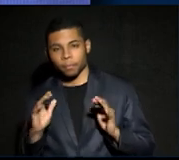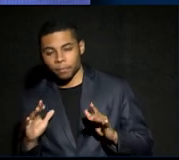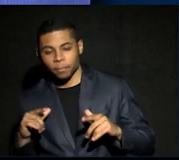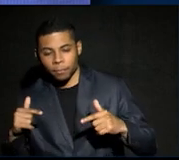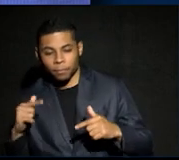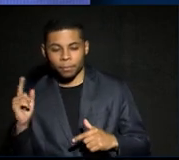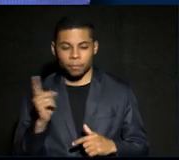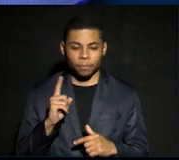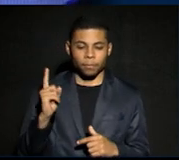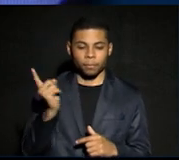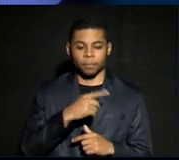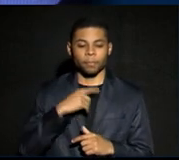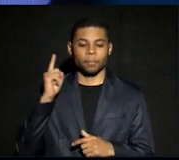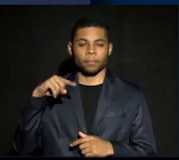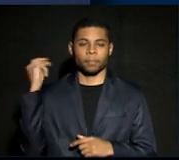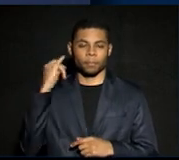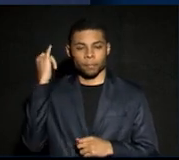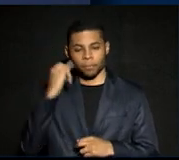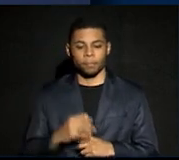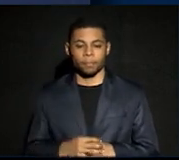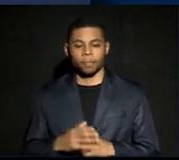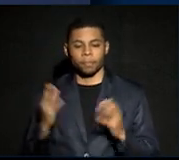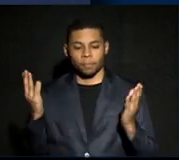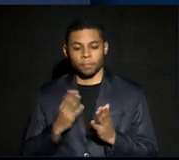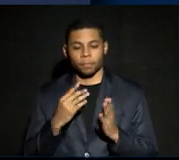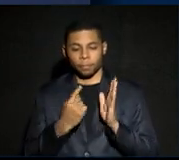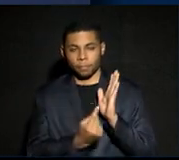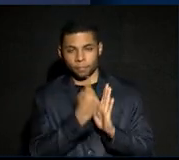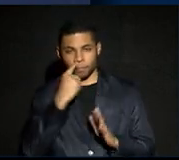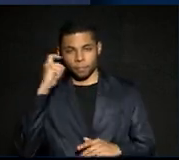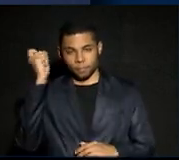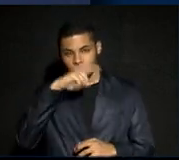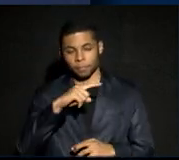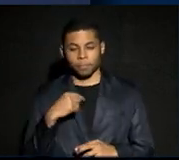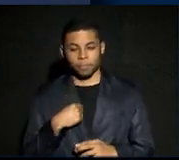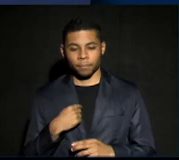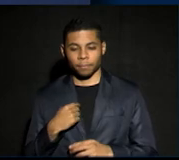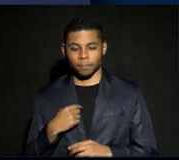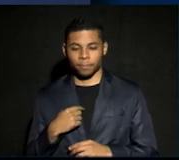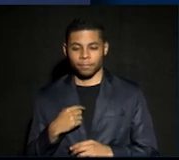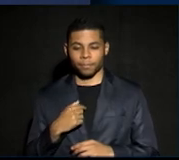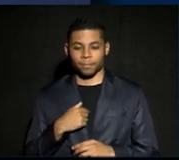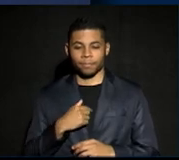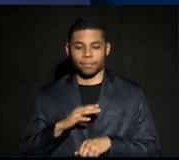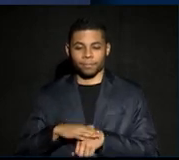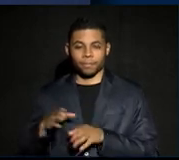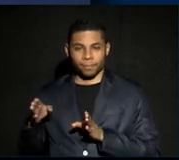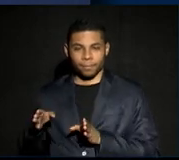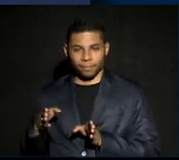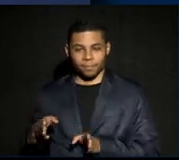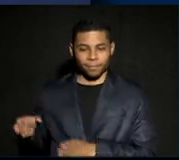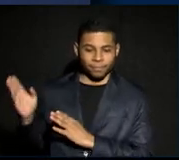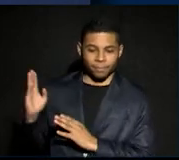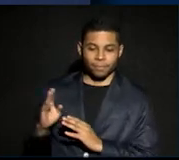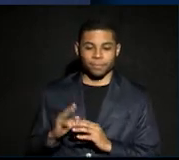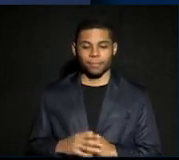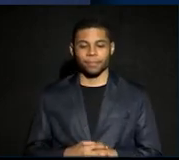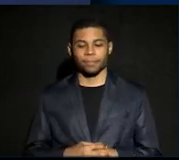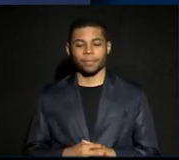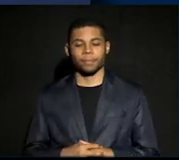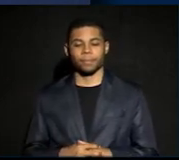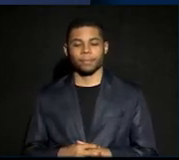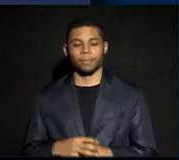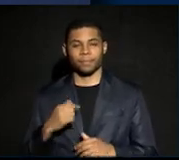arcabouço, é importante. Agora, vamos para a pergunta difícil, já que eu perdi, já passou meu momento